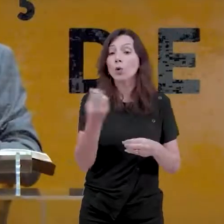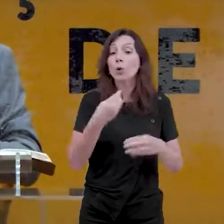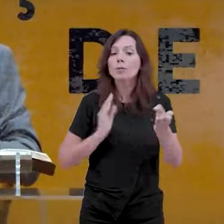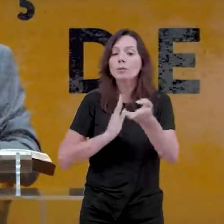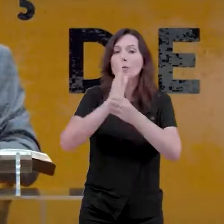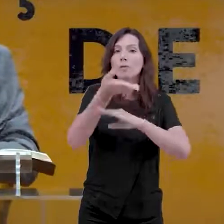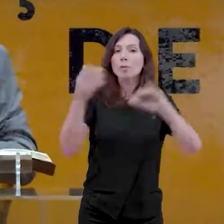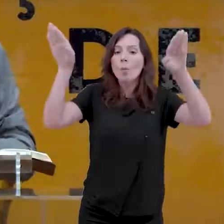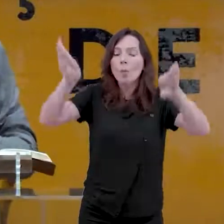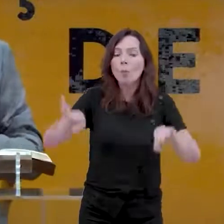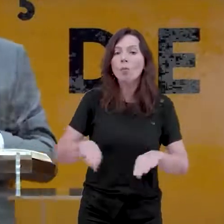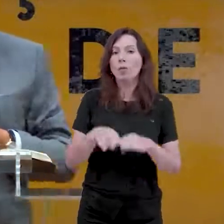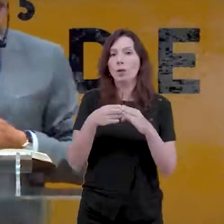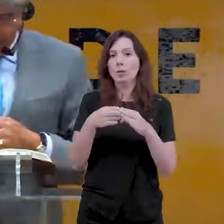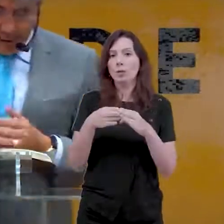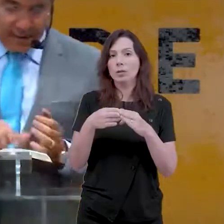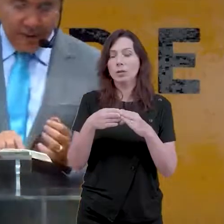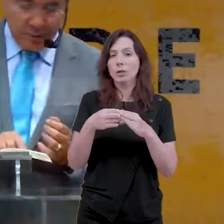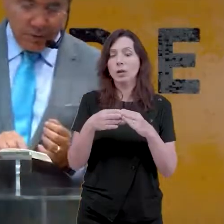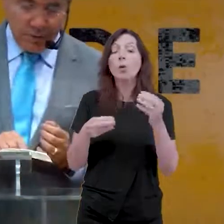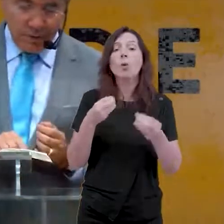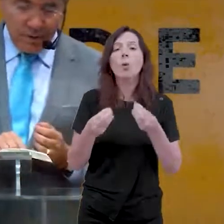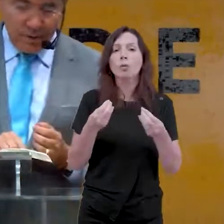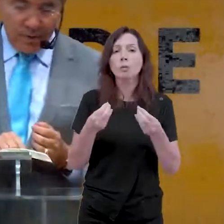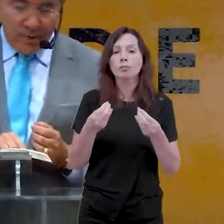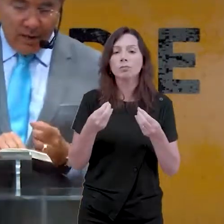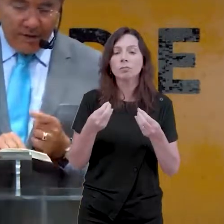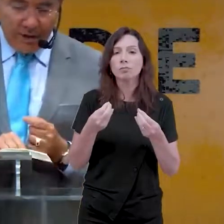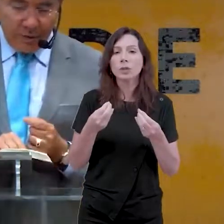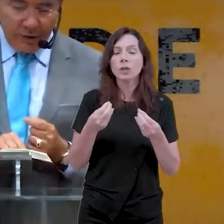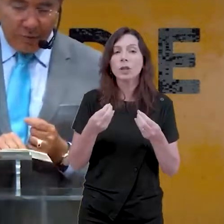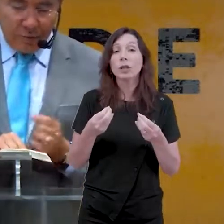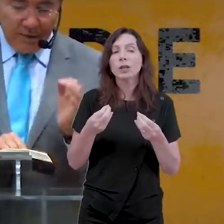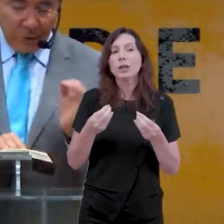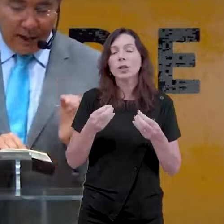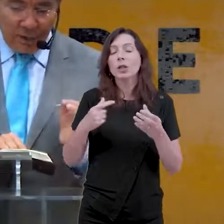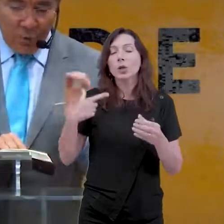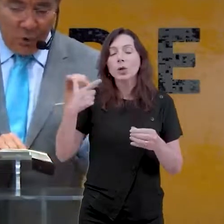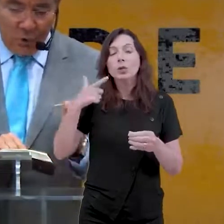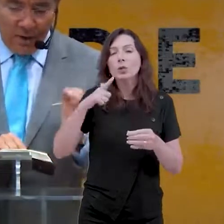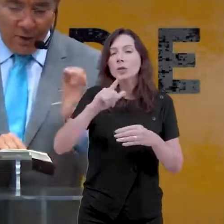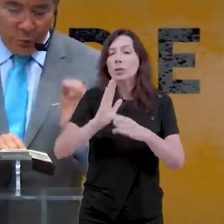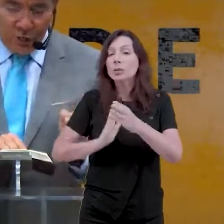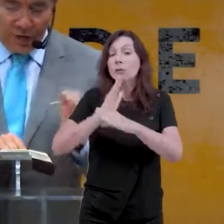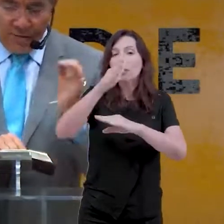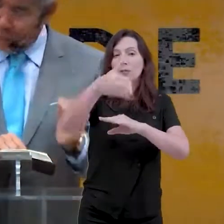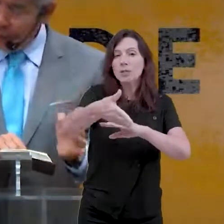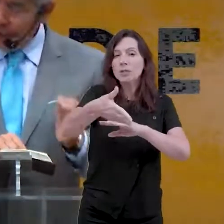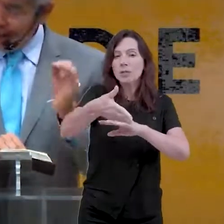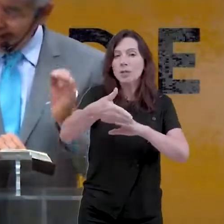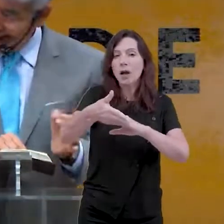vale quando a nossa força está em Deus. Olha aí versículo 5, bem-aventurado o homem